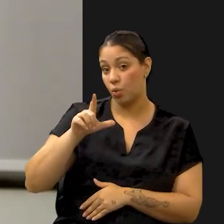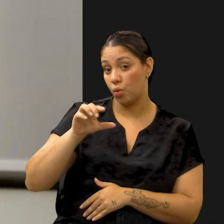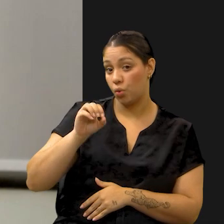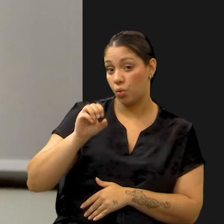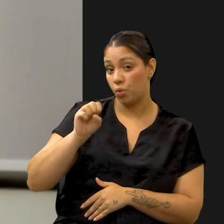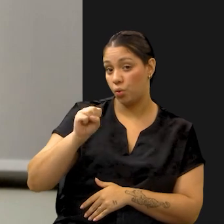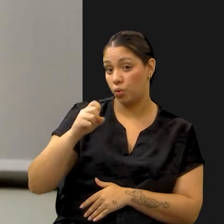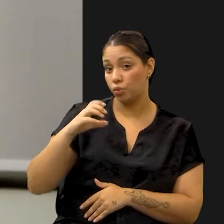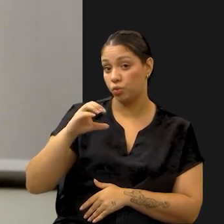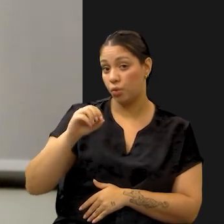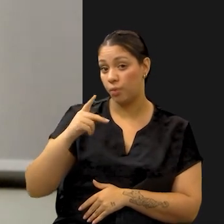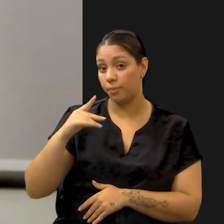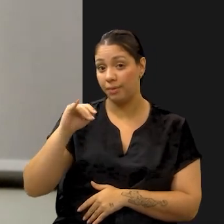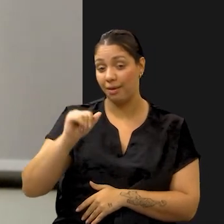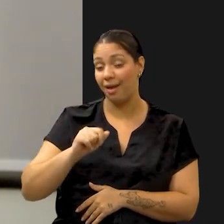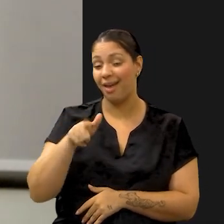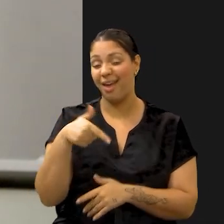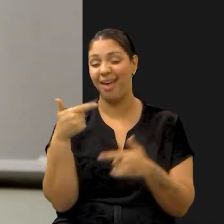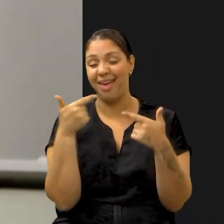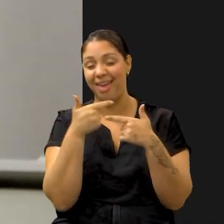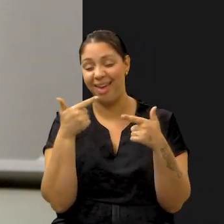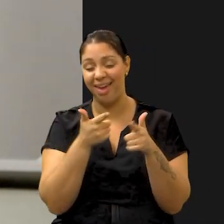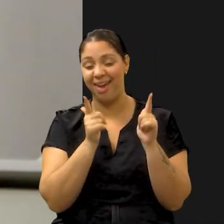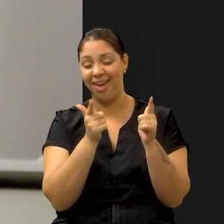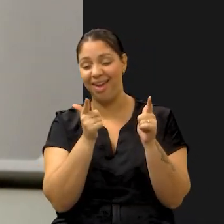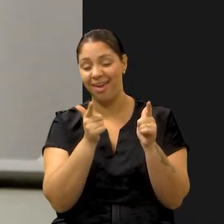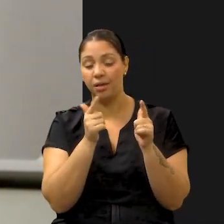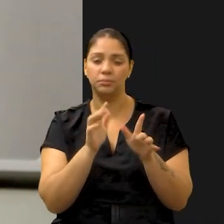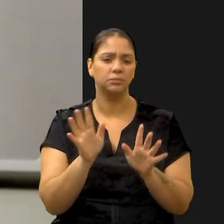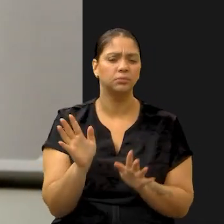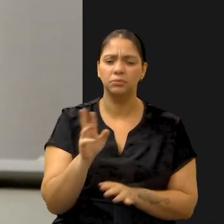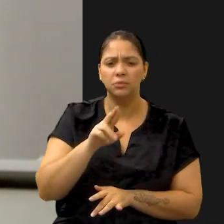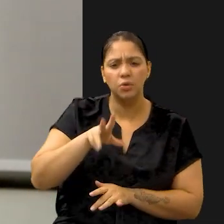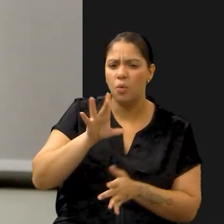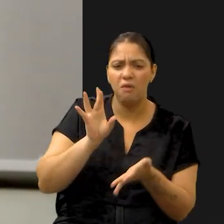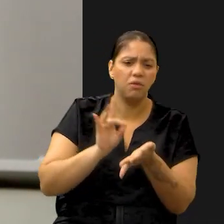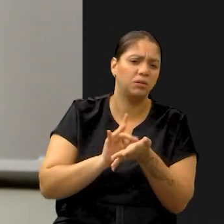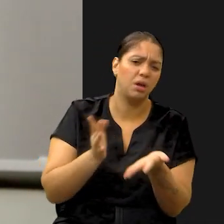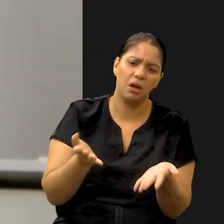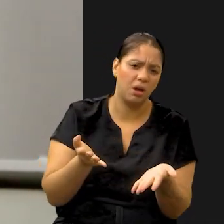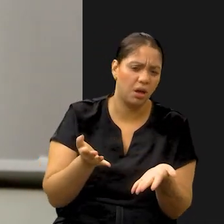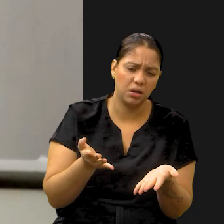exame vexatório, como eu conversei um pouco antes, o que também não é real.